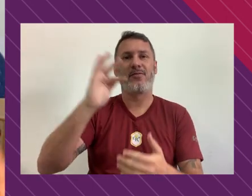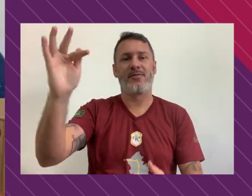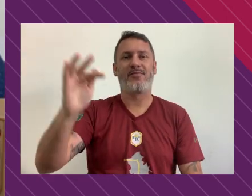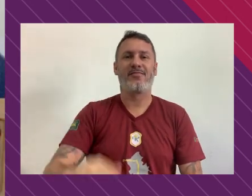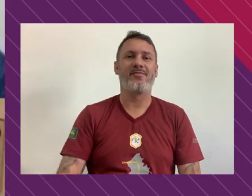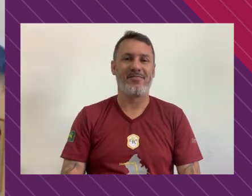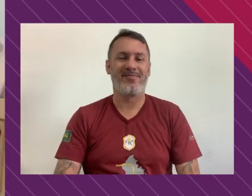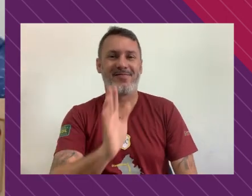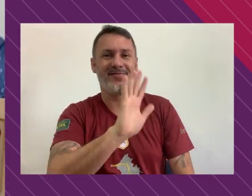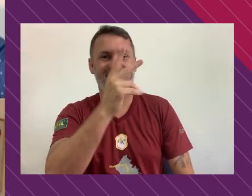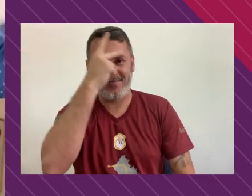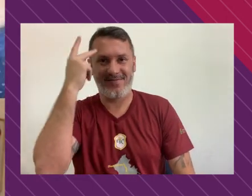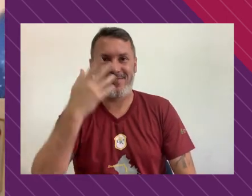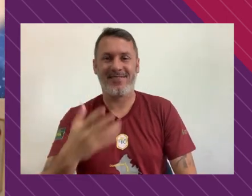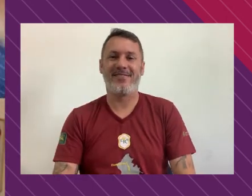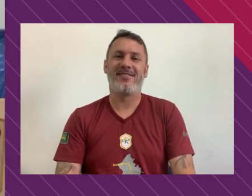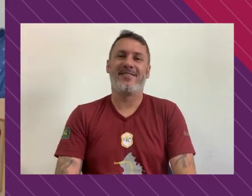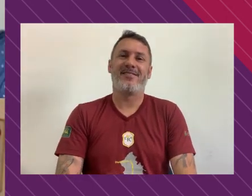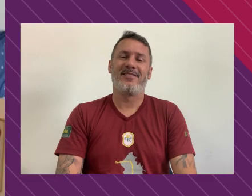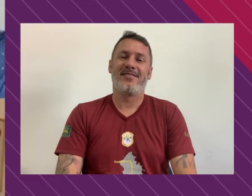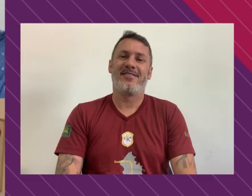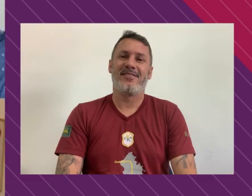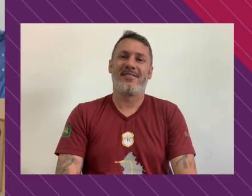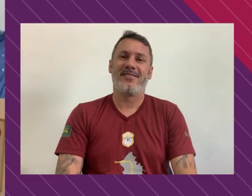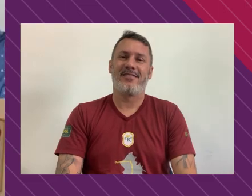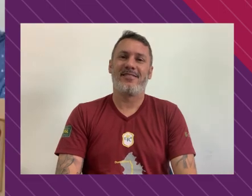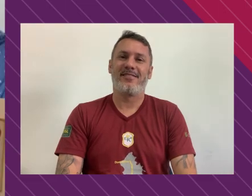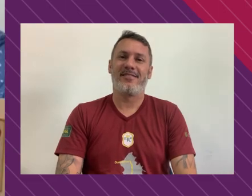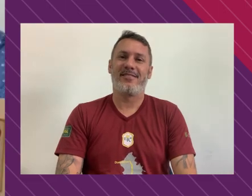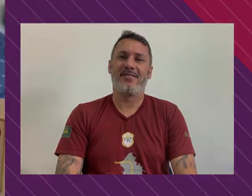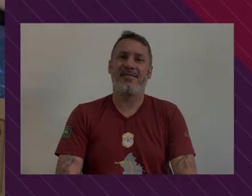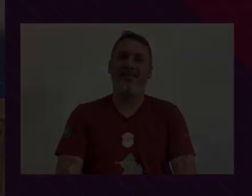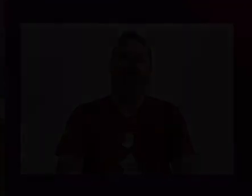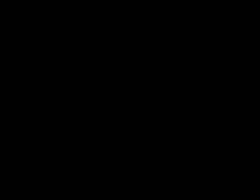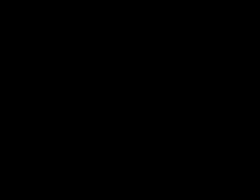foi exatamente numa orquestra a minha formação, inclusive Ah, uma orquestra que existe até hoje, que é a Pop aham, Jazz, a orquestra do Campus Vitória,